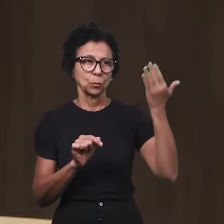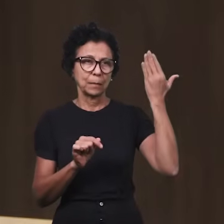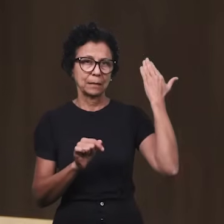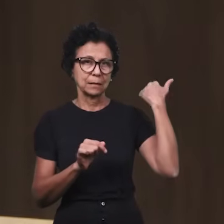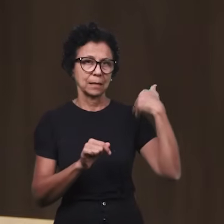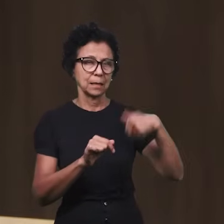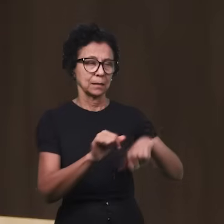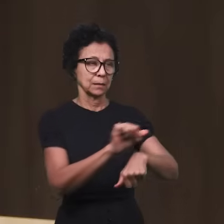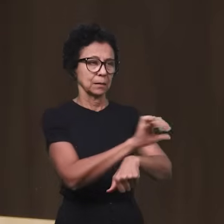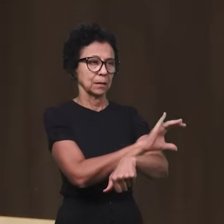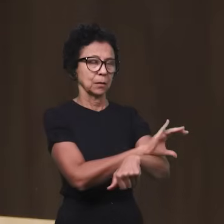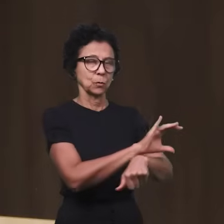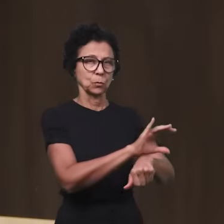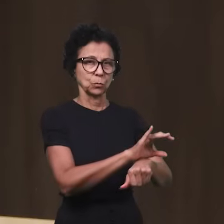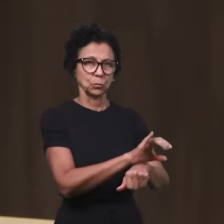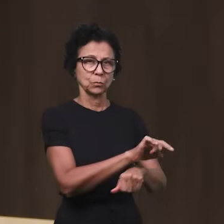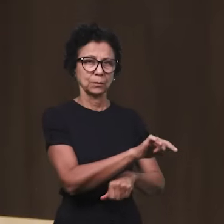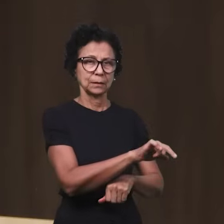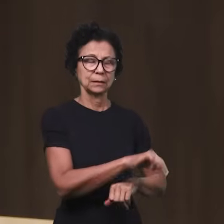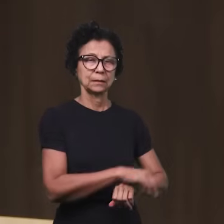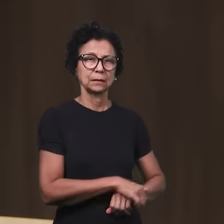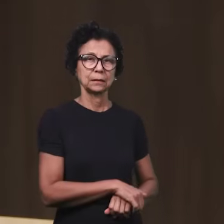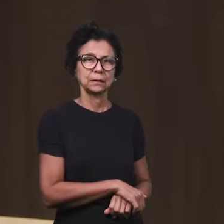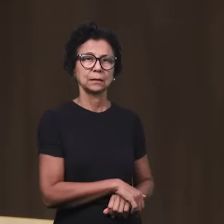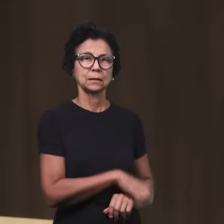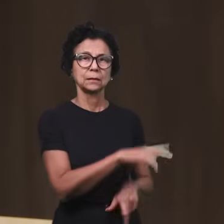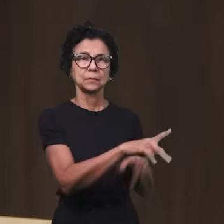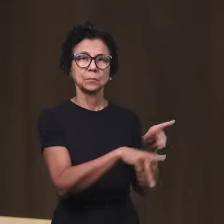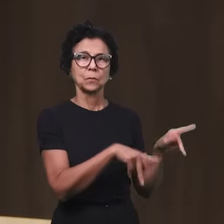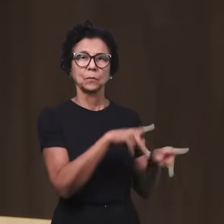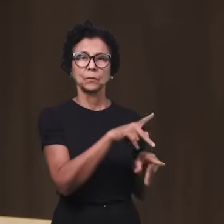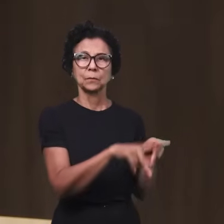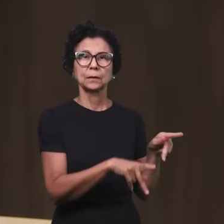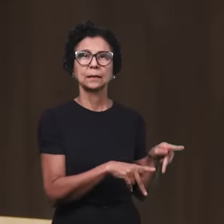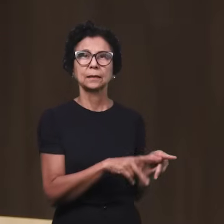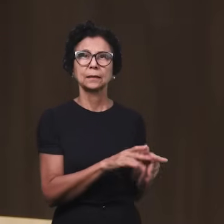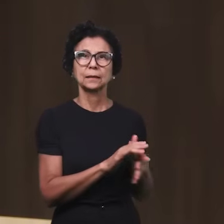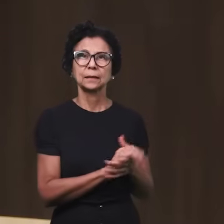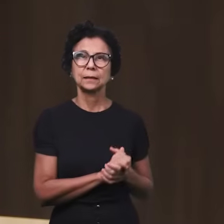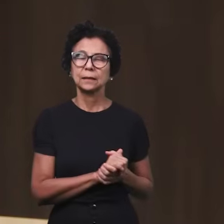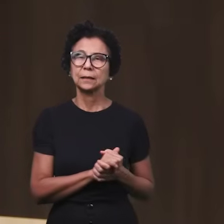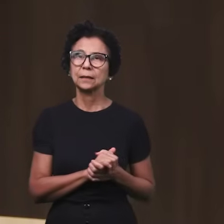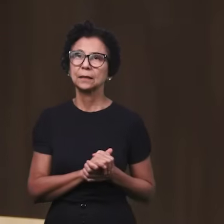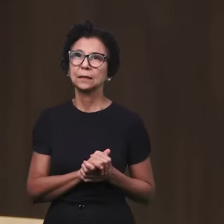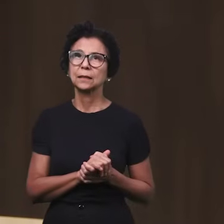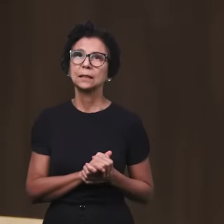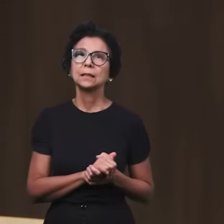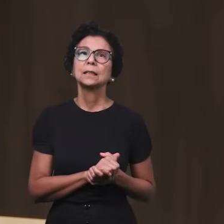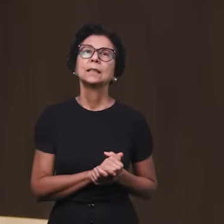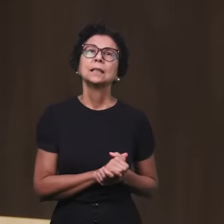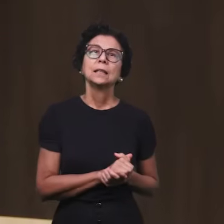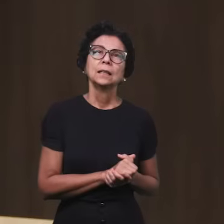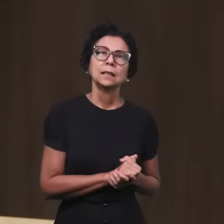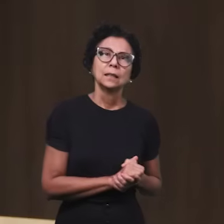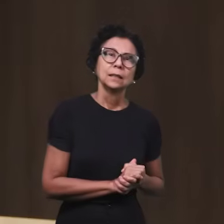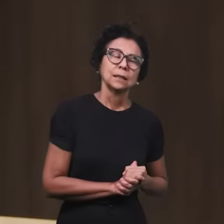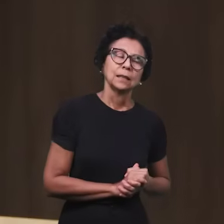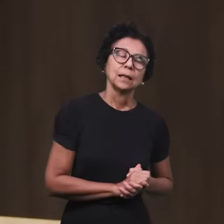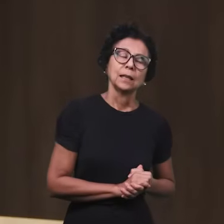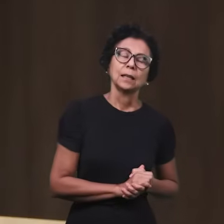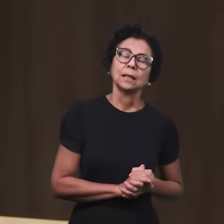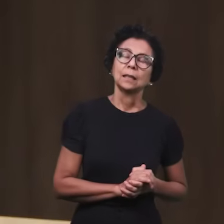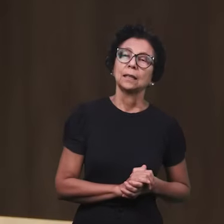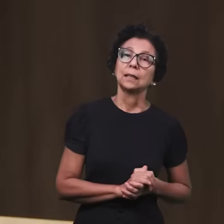pagã da época, essa cultura desse tempo aqui, era outra coisa que influenciava